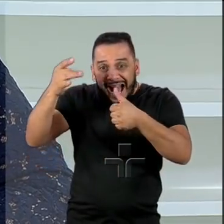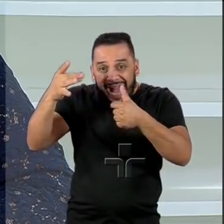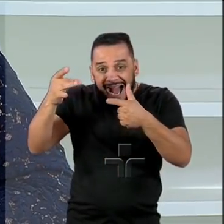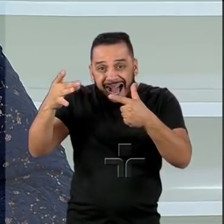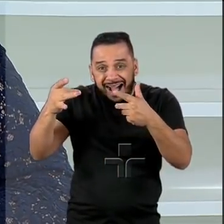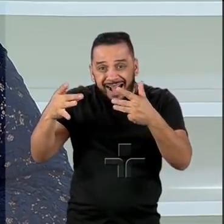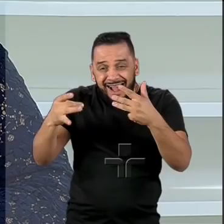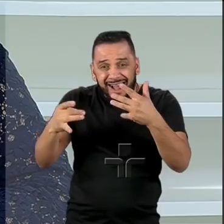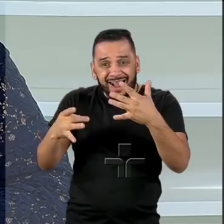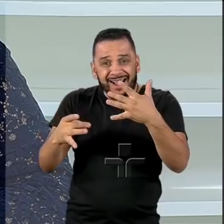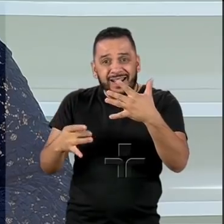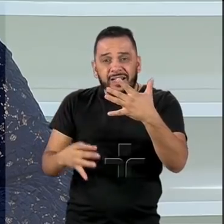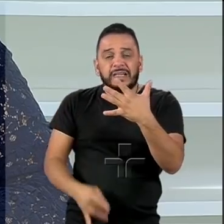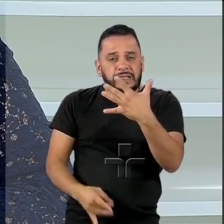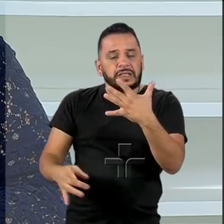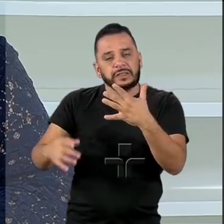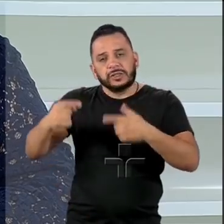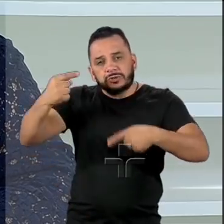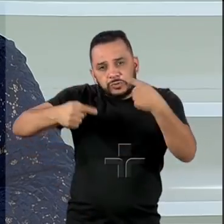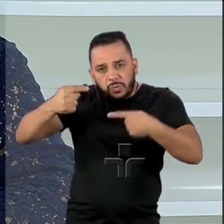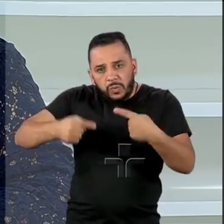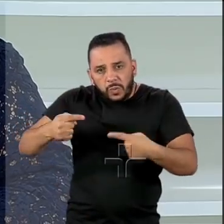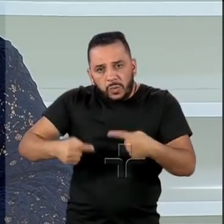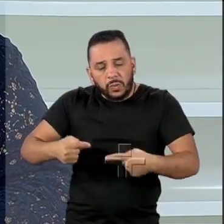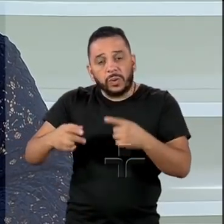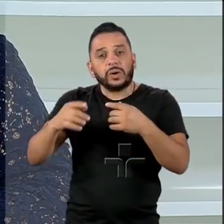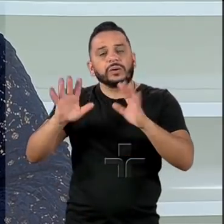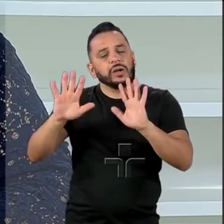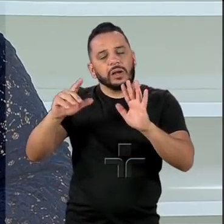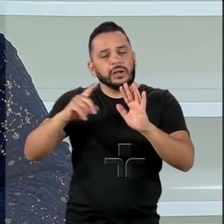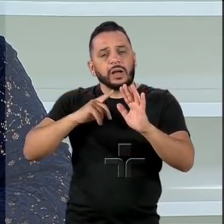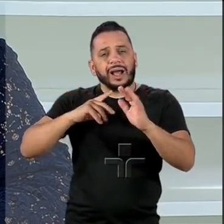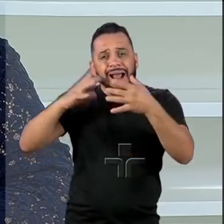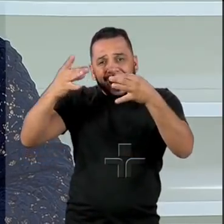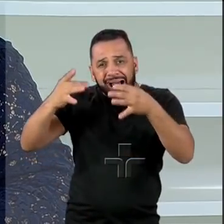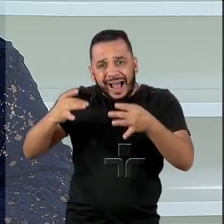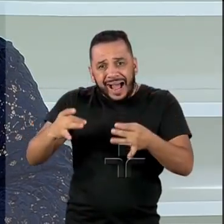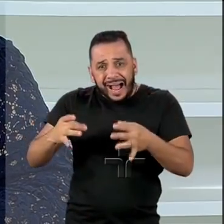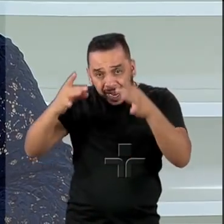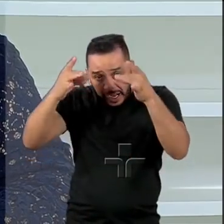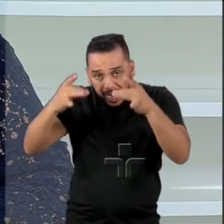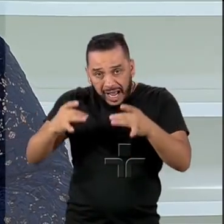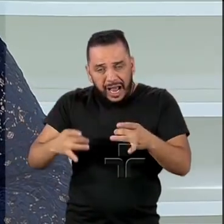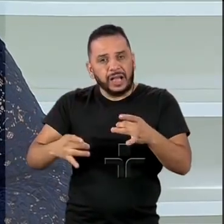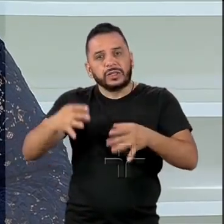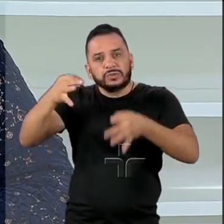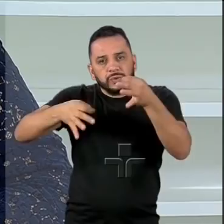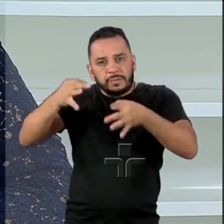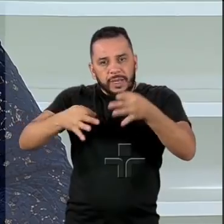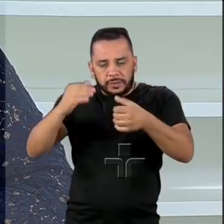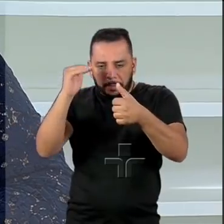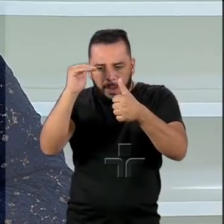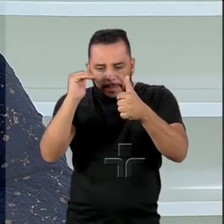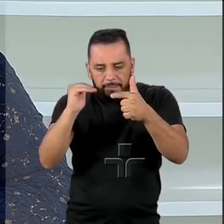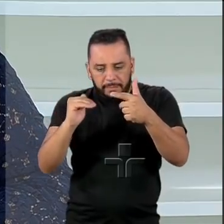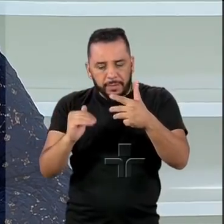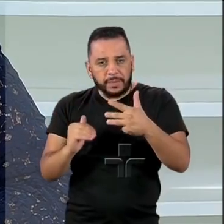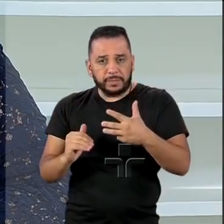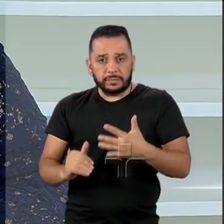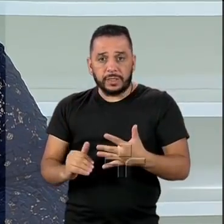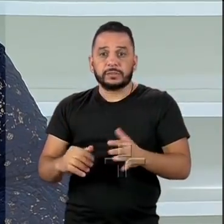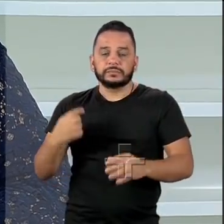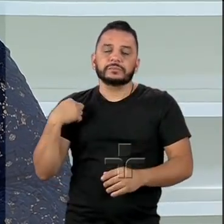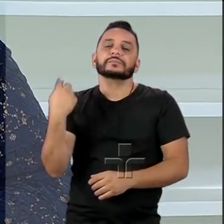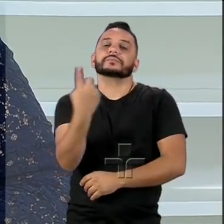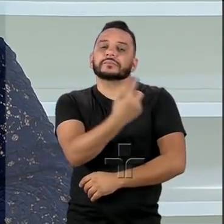recursos extraordinários. Então, diante desta divergência, nós estamos caminhando a passos